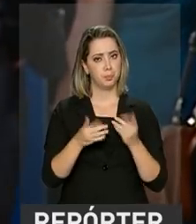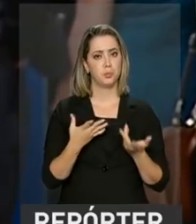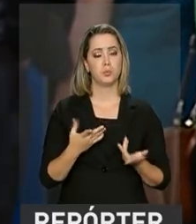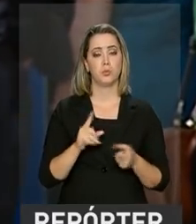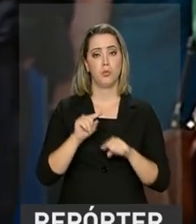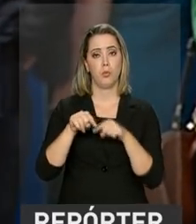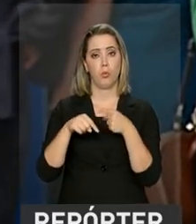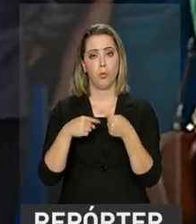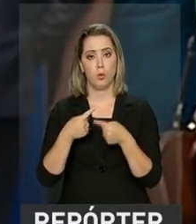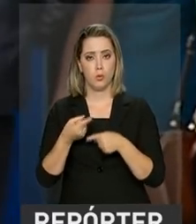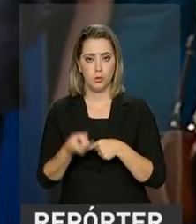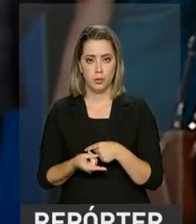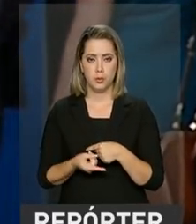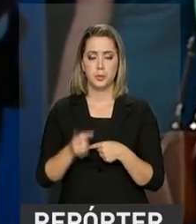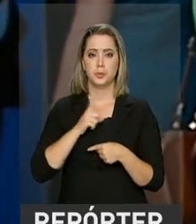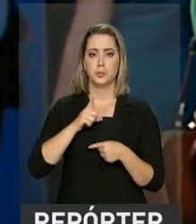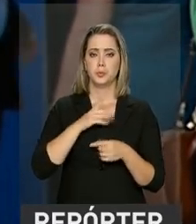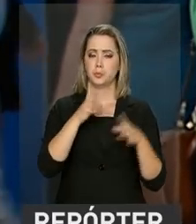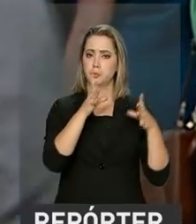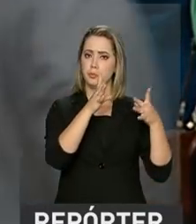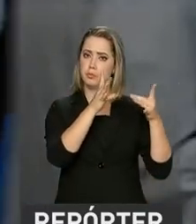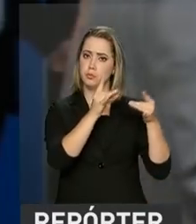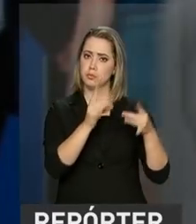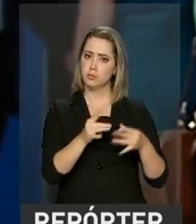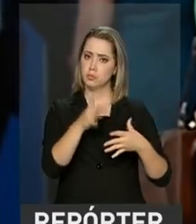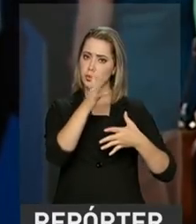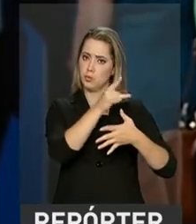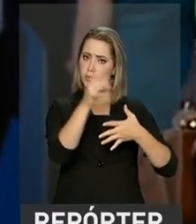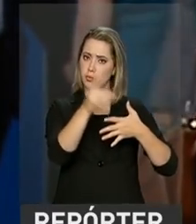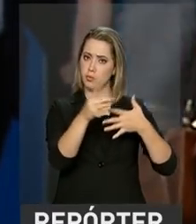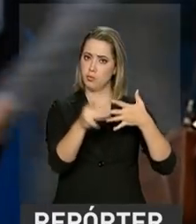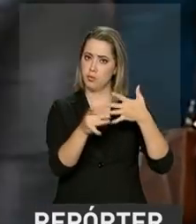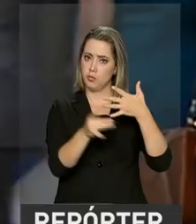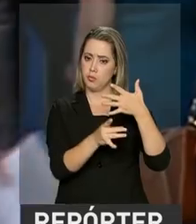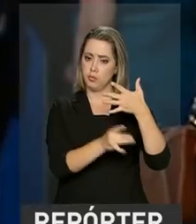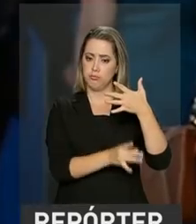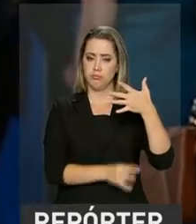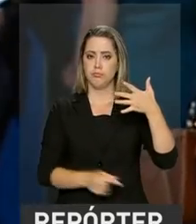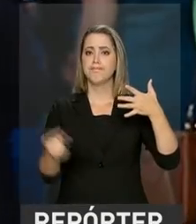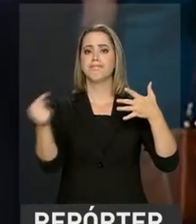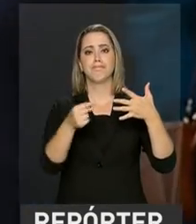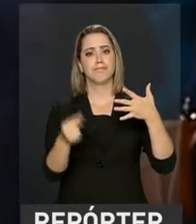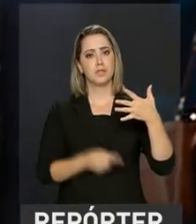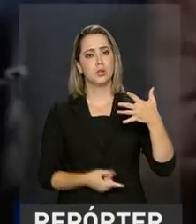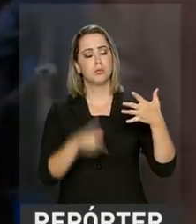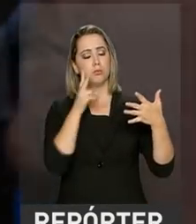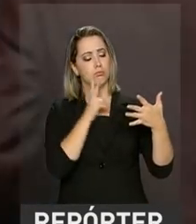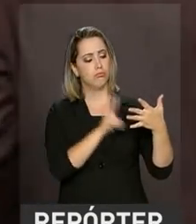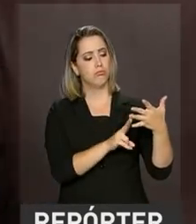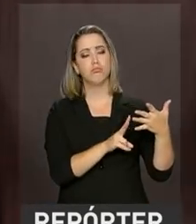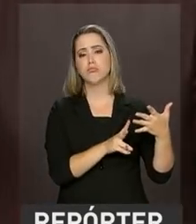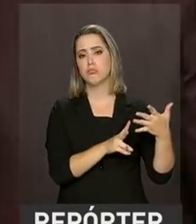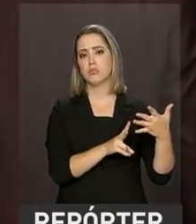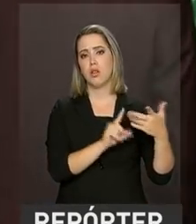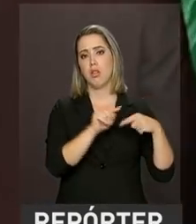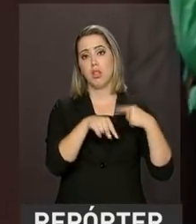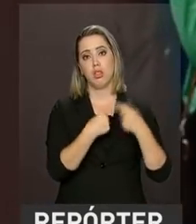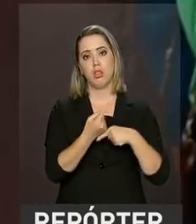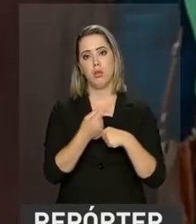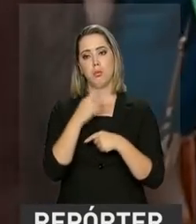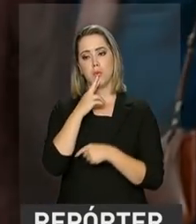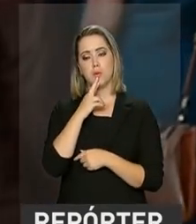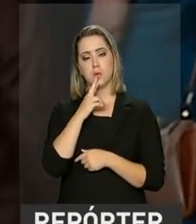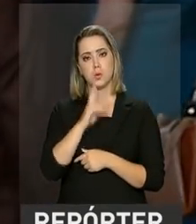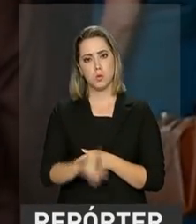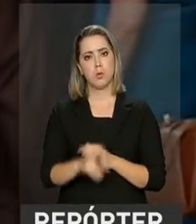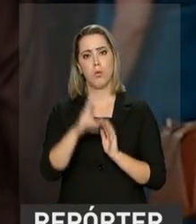Na sequência, os destaques vão ser apreciados pelos deputados e só depois o relatório